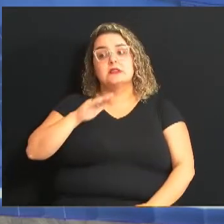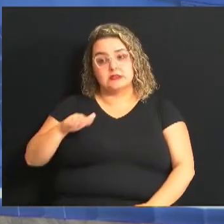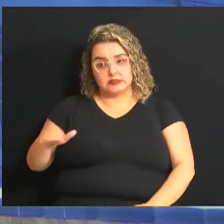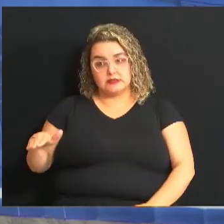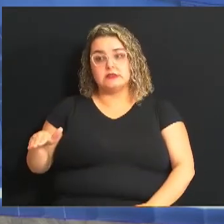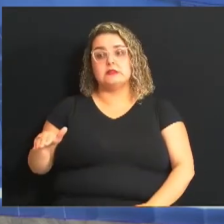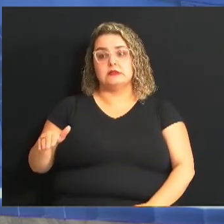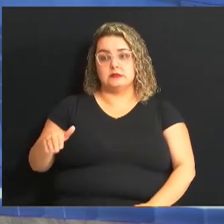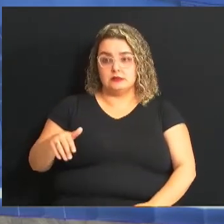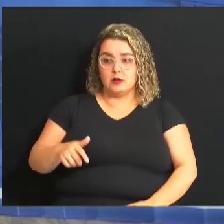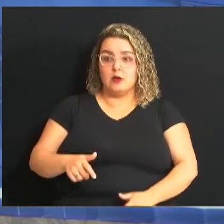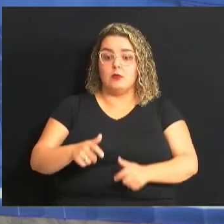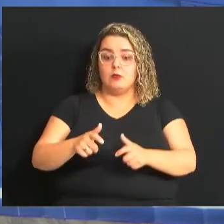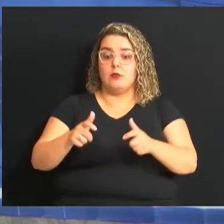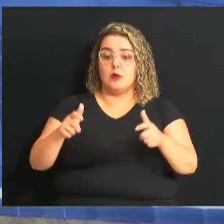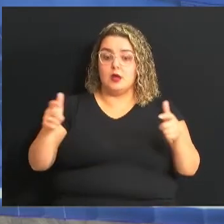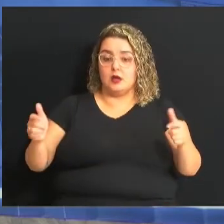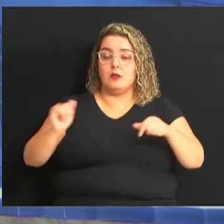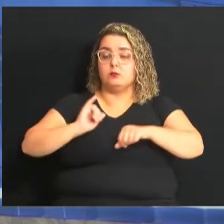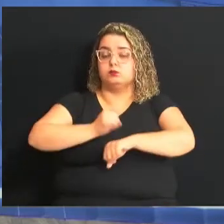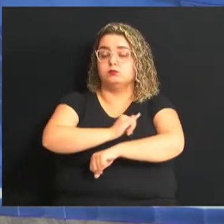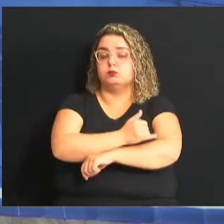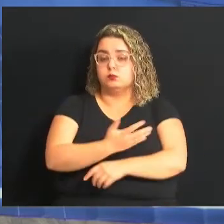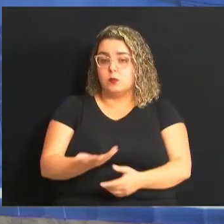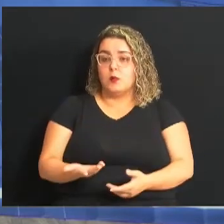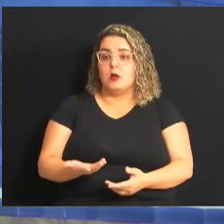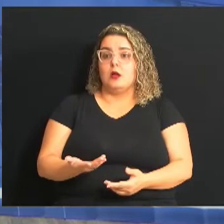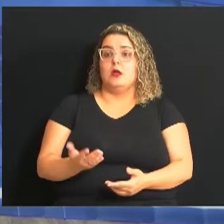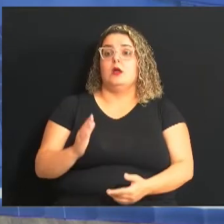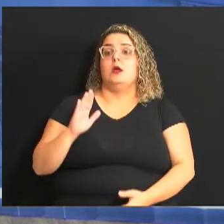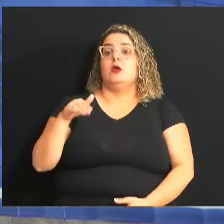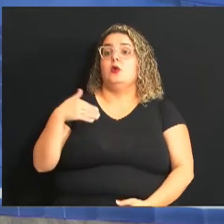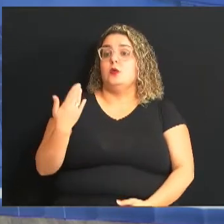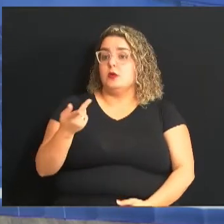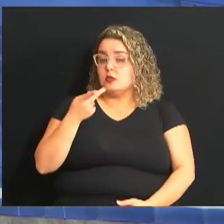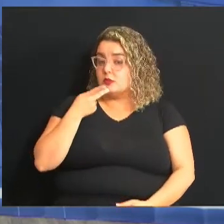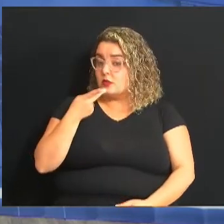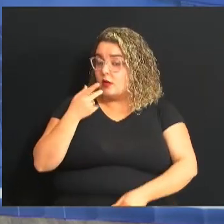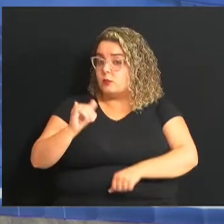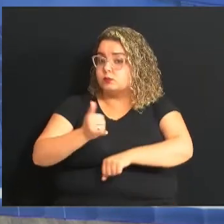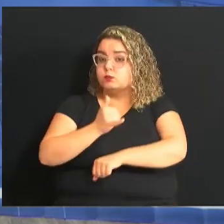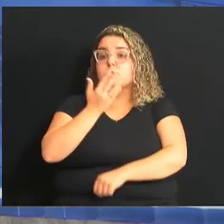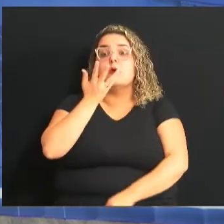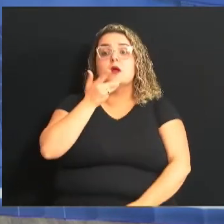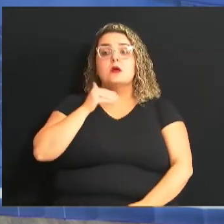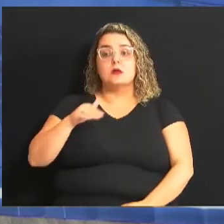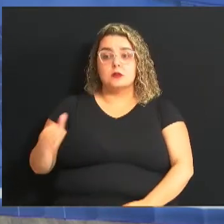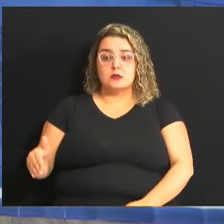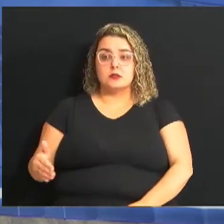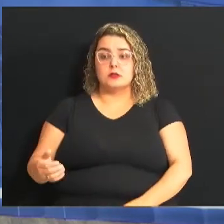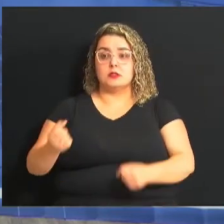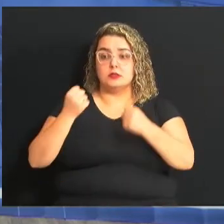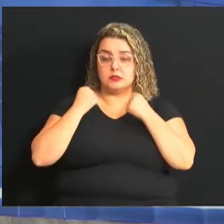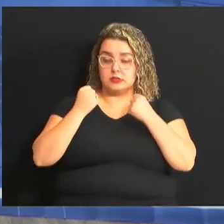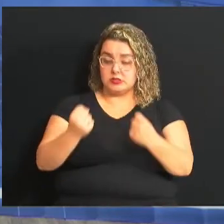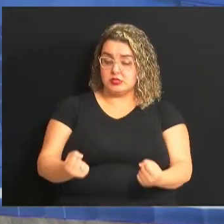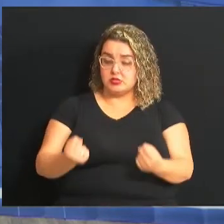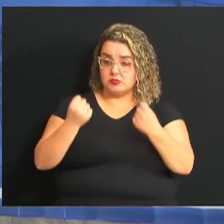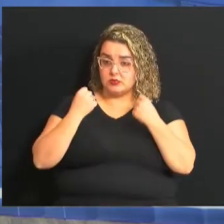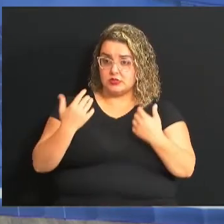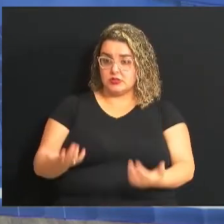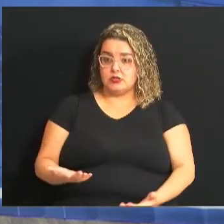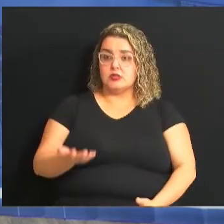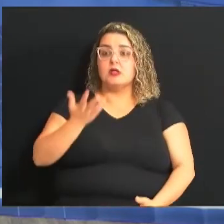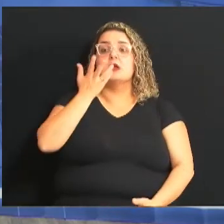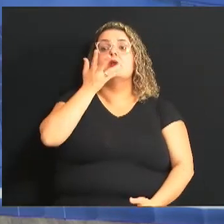cada vez mais obesas. E quando se fala em obesidade infantil e atividade física,